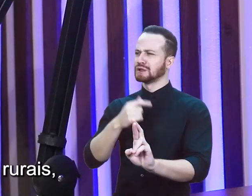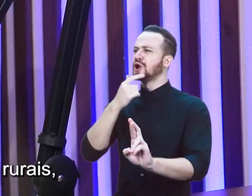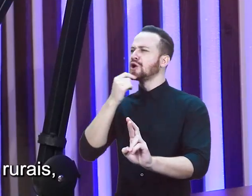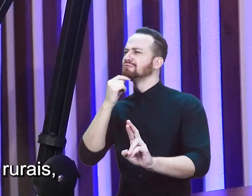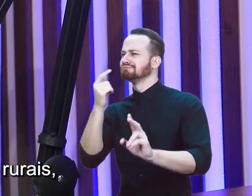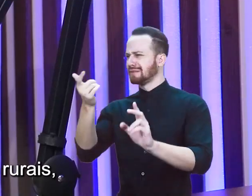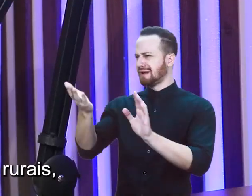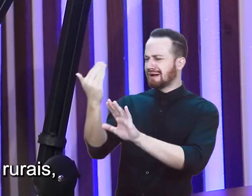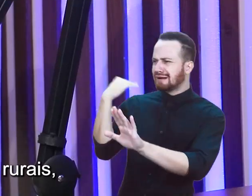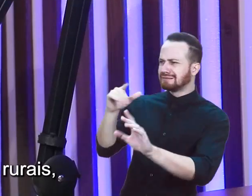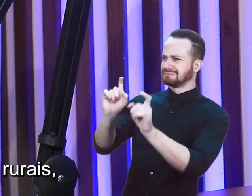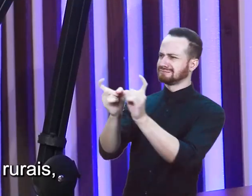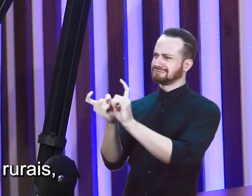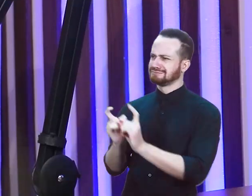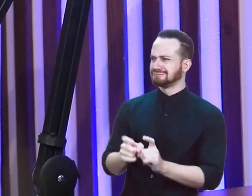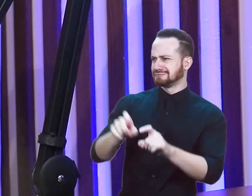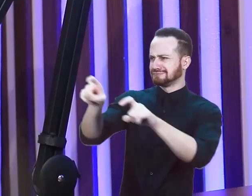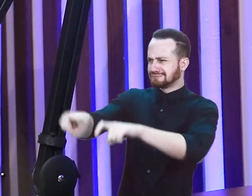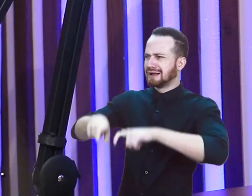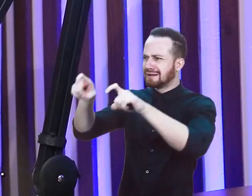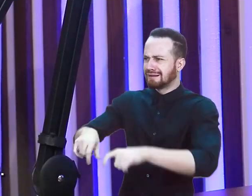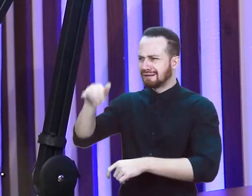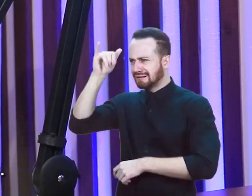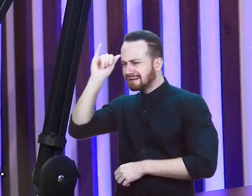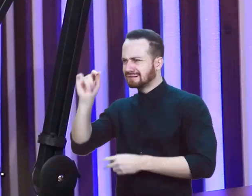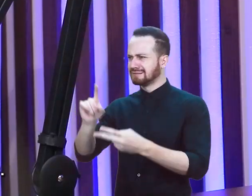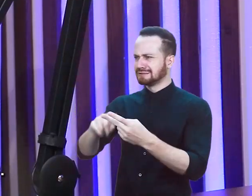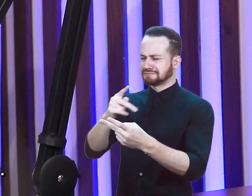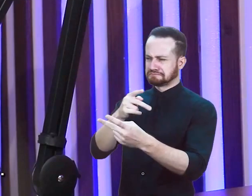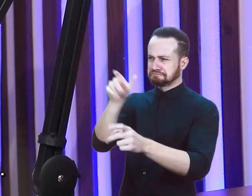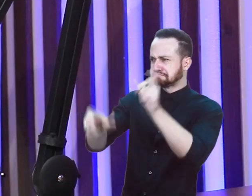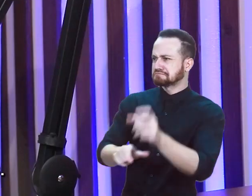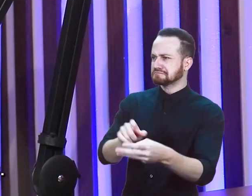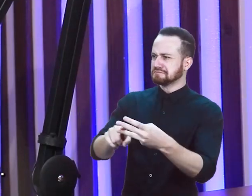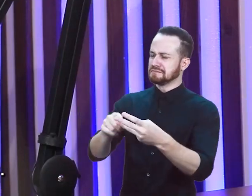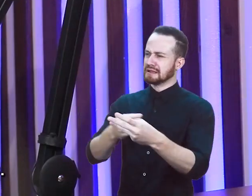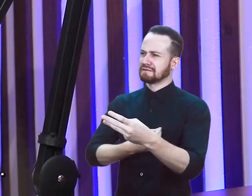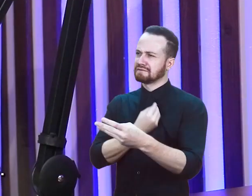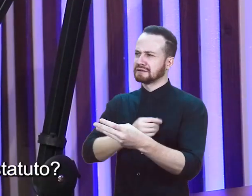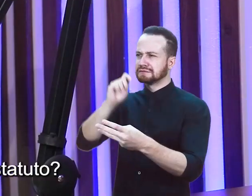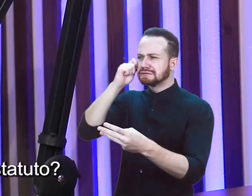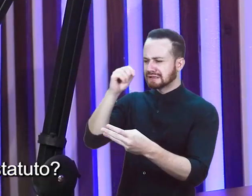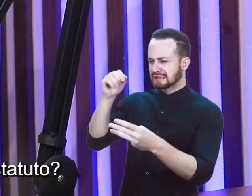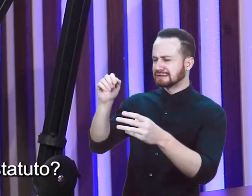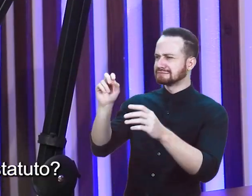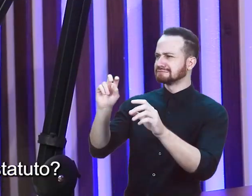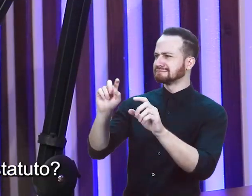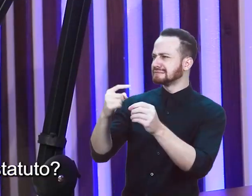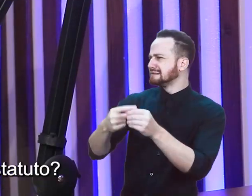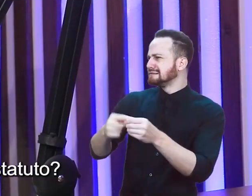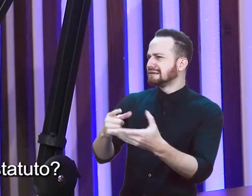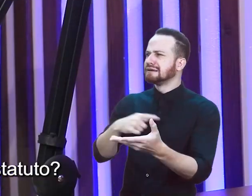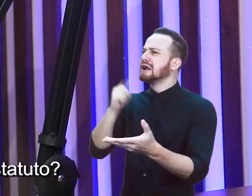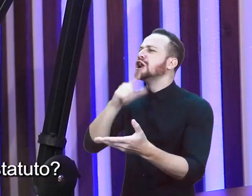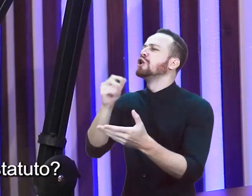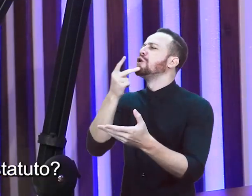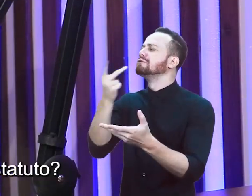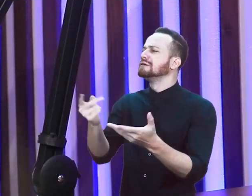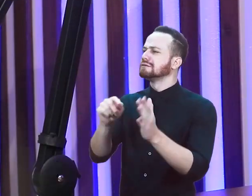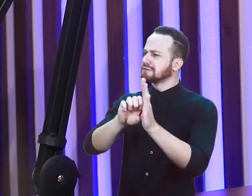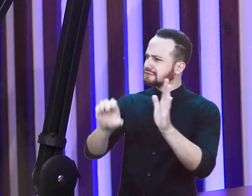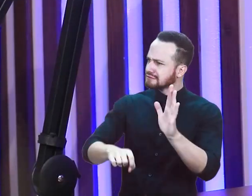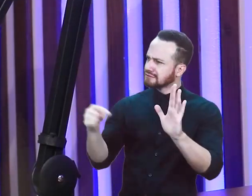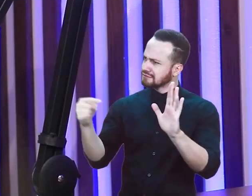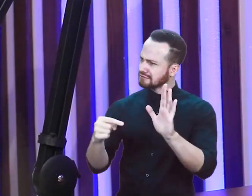quilombolas, os negros rurais, os negros urbanos e negras, o que ganharam mesmo com o Estatuto?